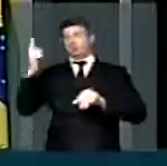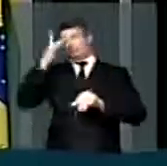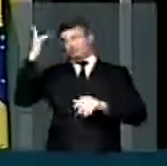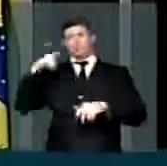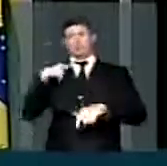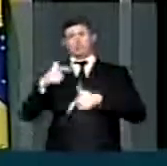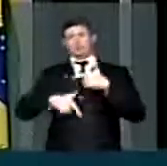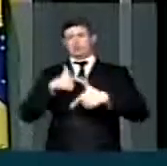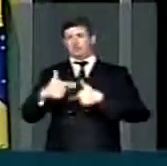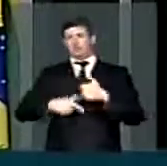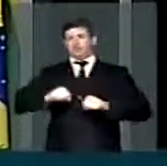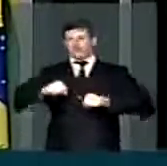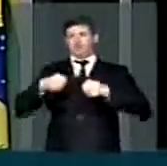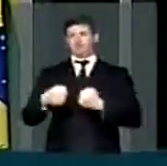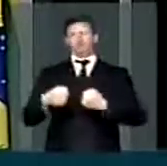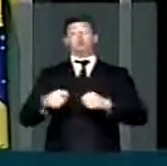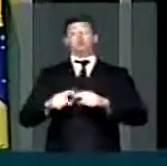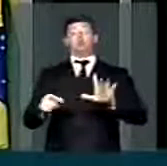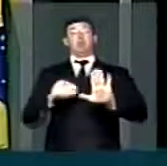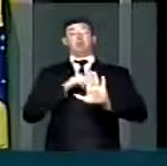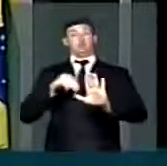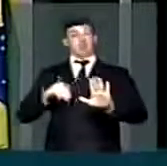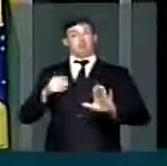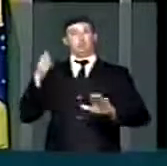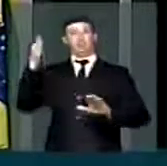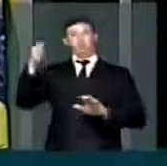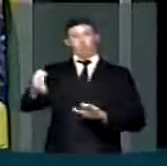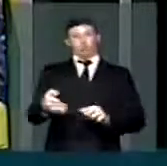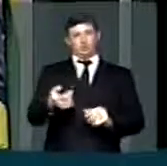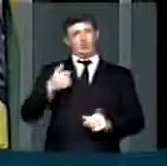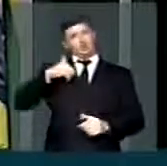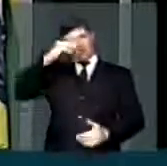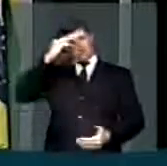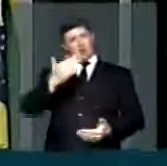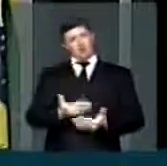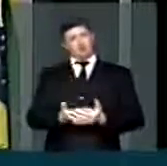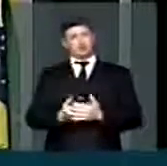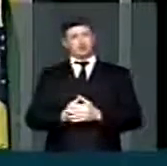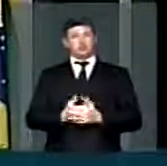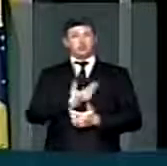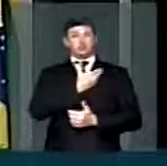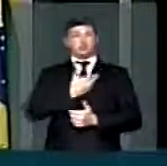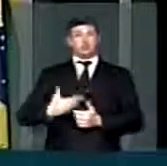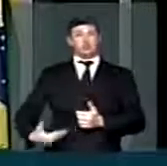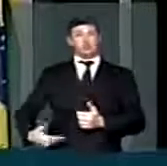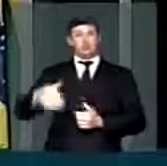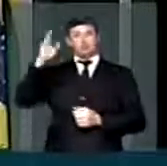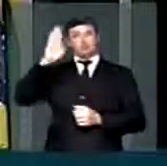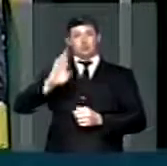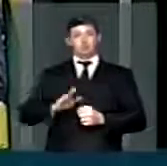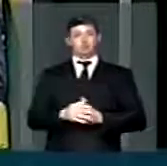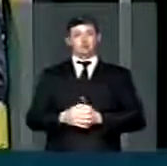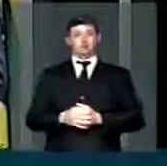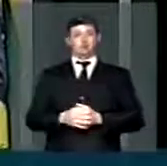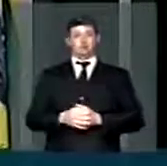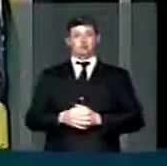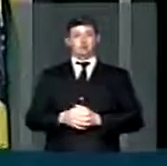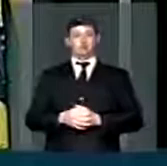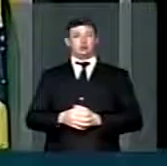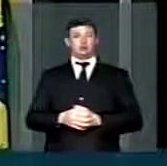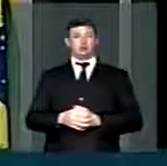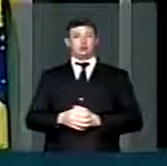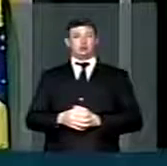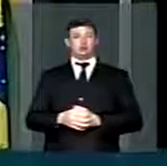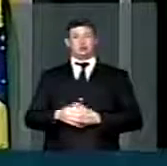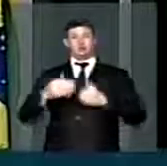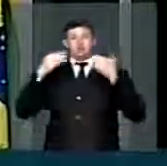muito. Mas, como dizia, o ministro esteve lá, acredito que o governo brasileiro vai fazer o seu papel. A